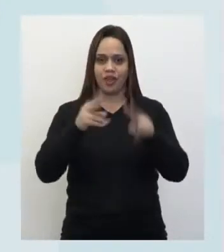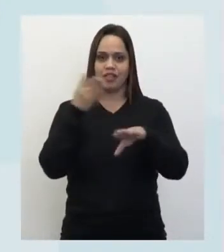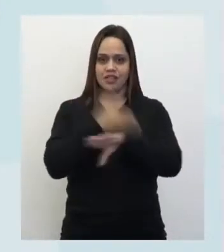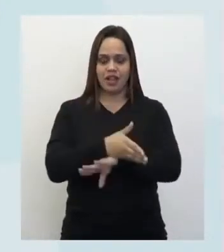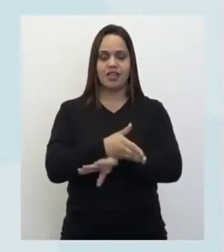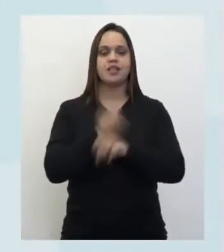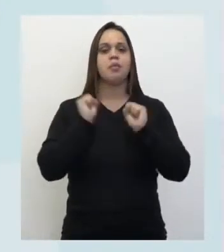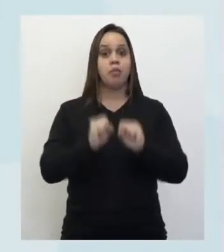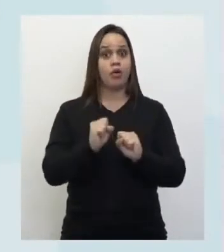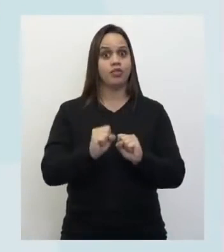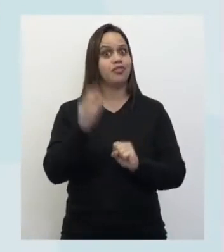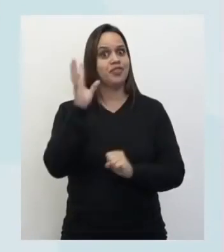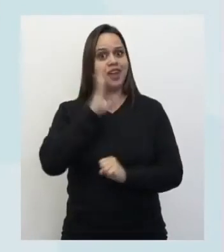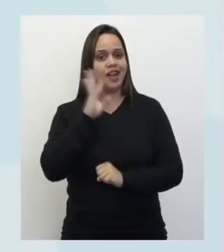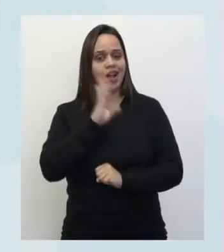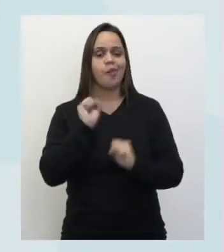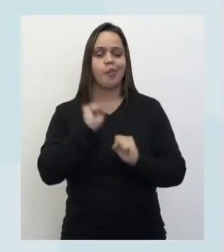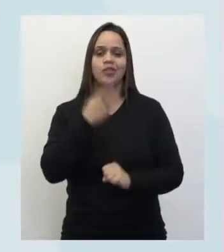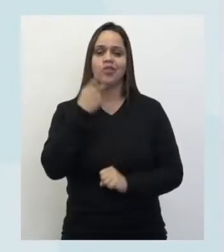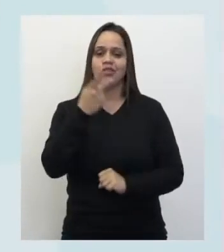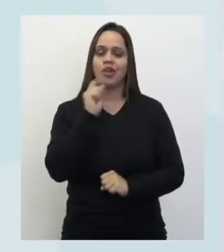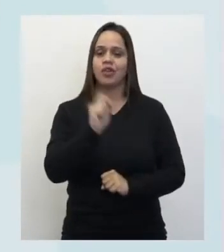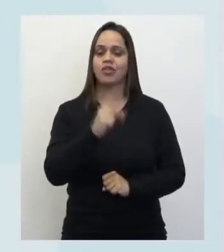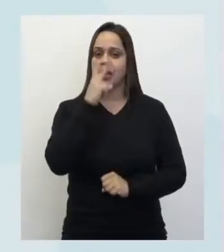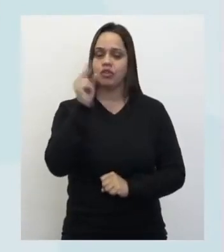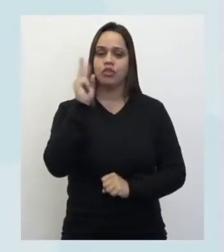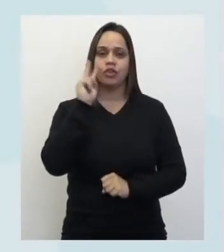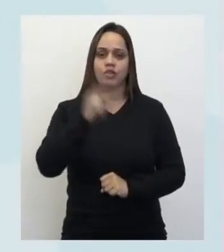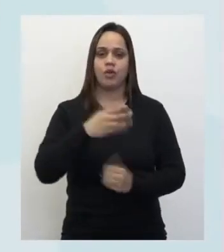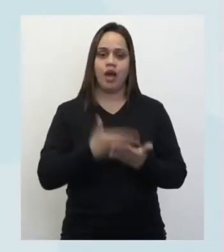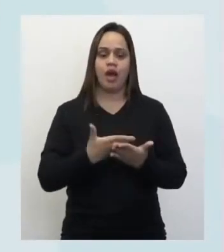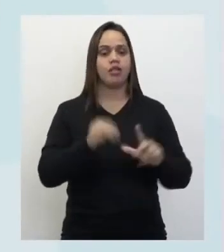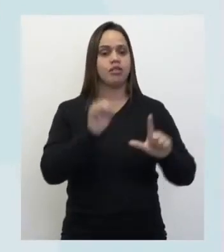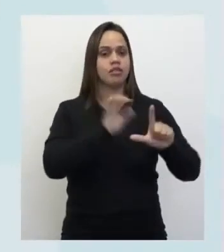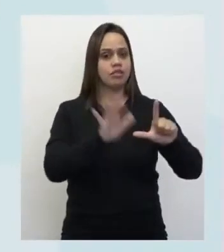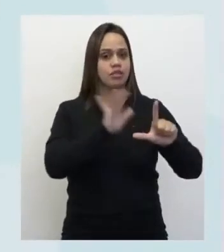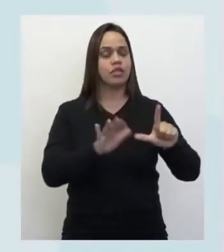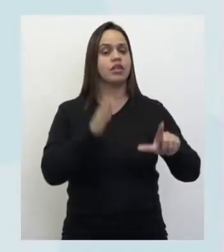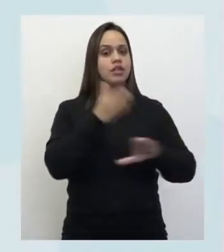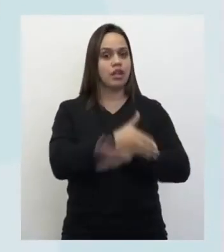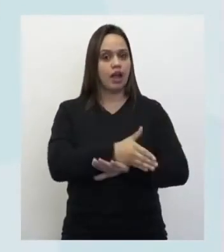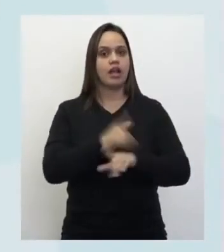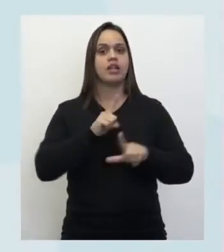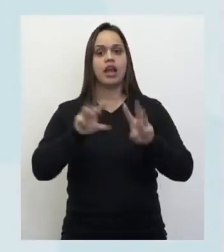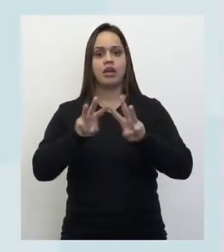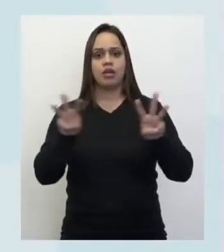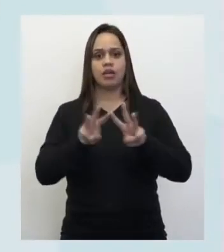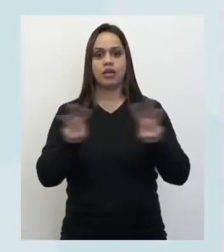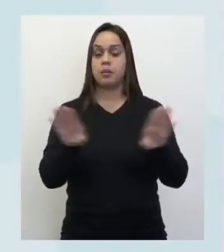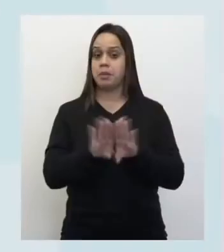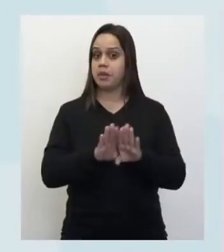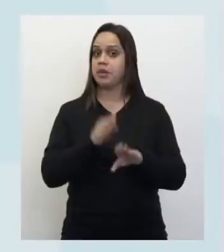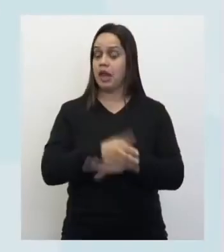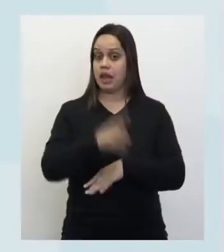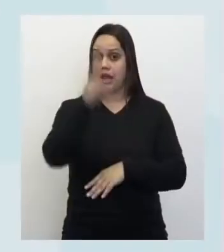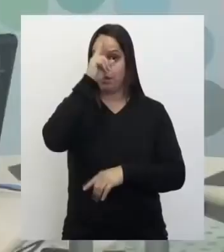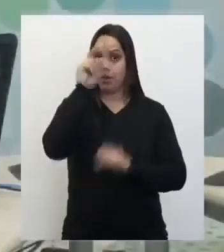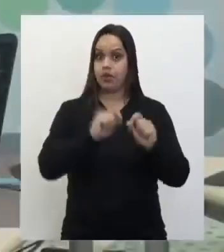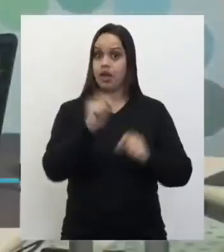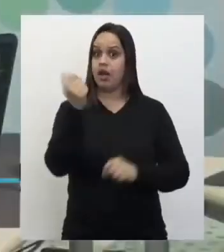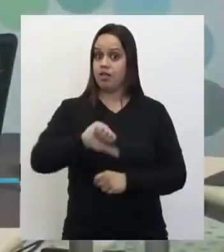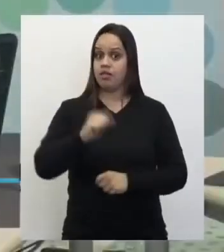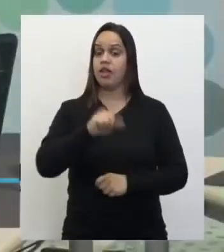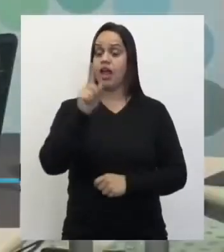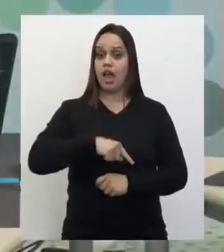você pode dizer o que achou das suas aulas. Tem aí o QR Code de acesso e o endereço. Lembrando que avaliar é